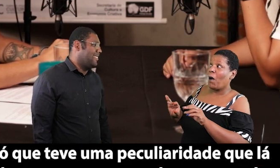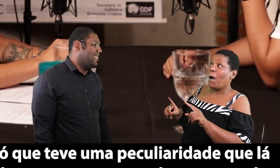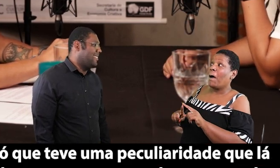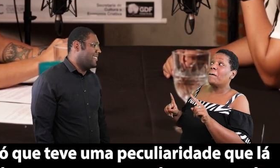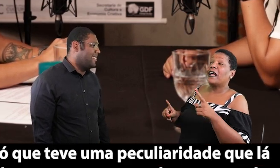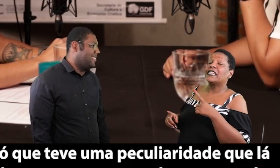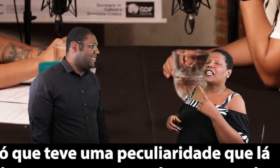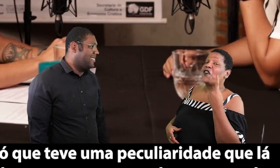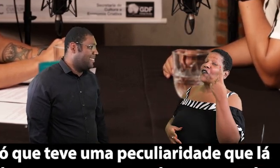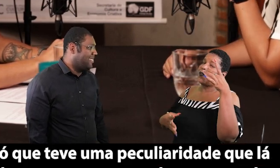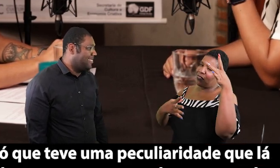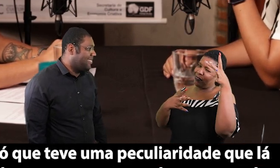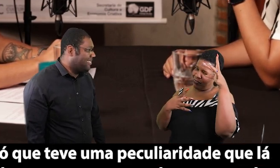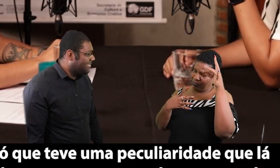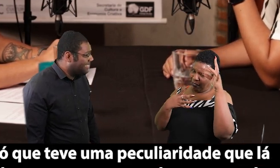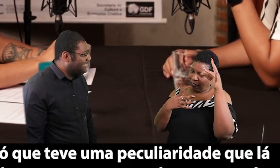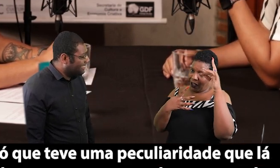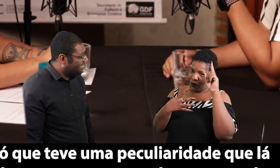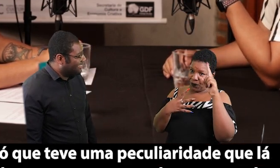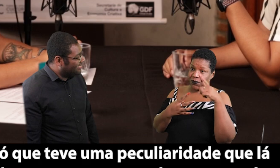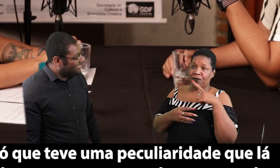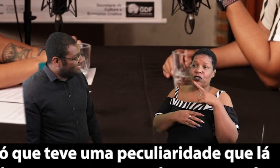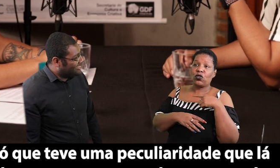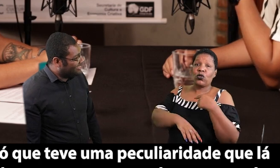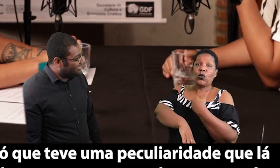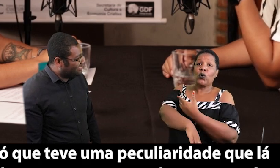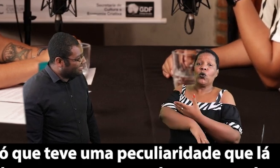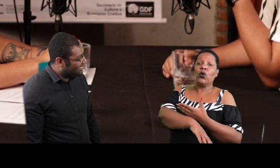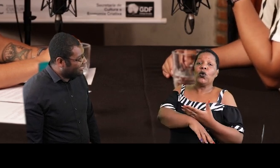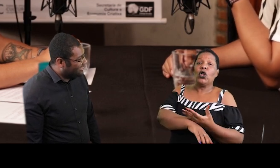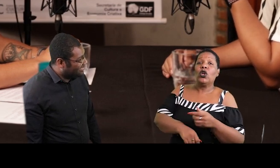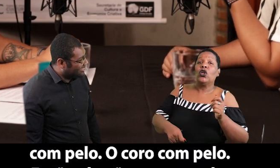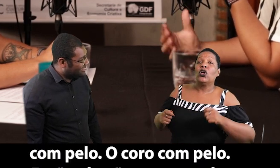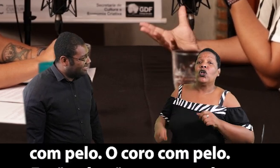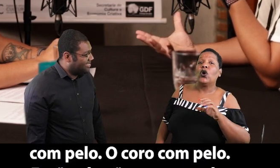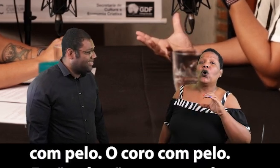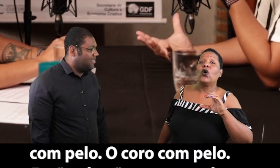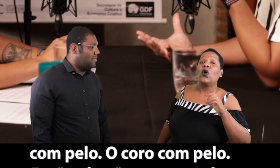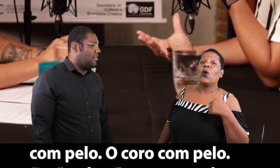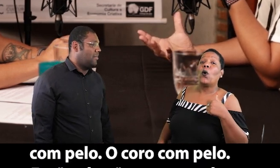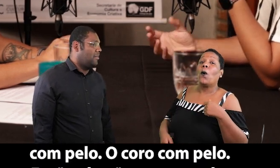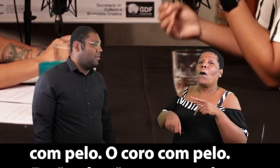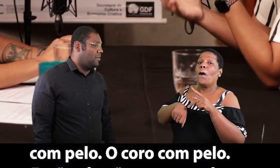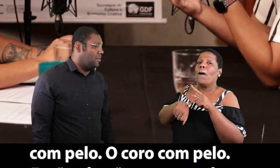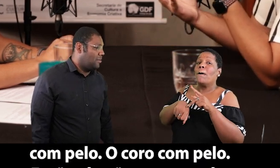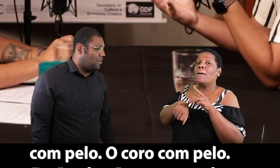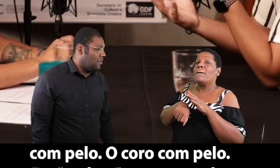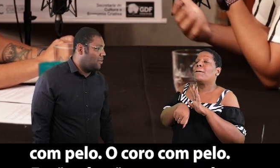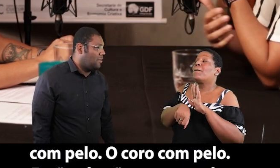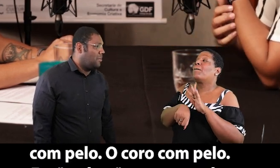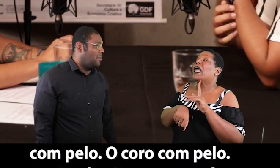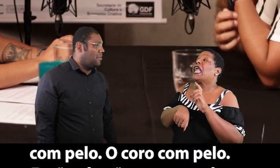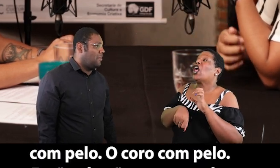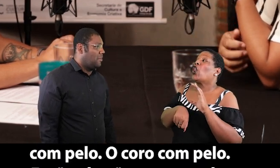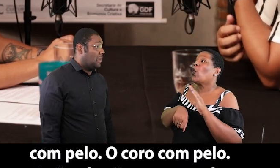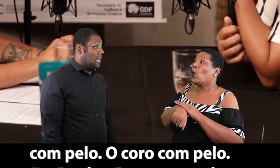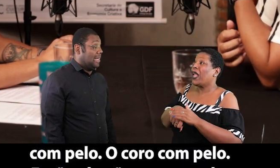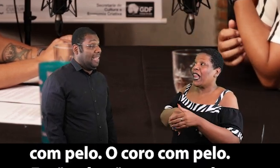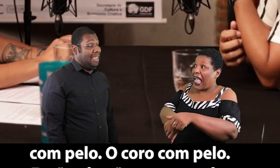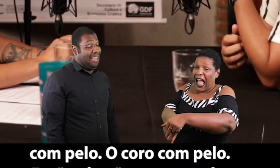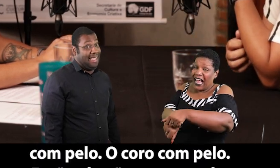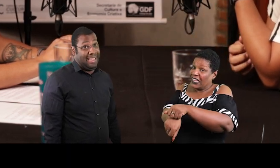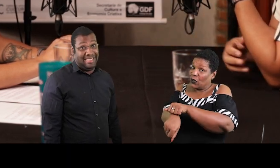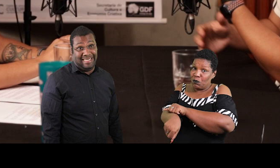uma peculiaridade, que lá eles têm o costume de usar o surdo com pelo. O couro com pelo. Sim. Então ele não